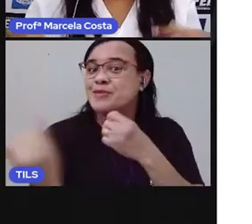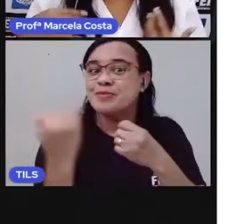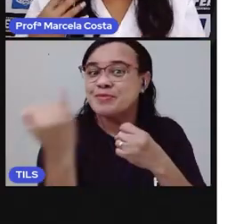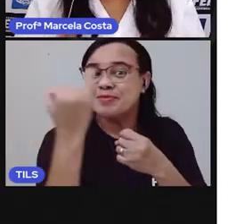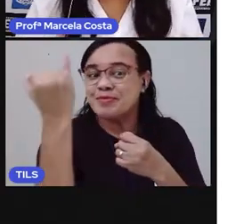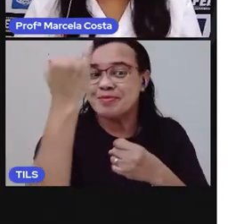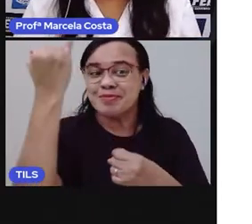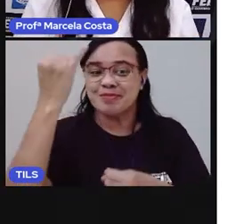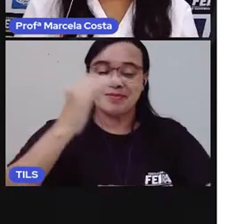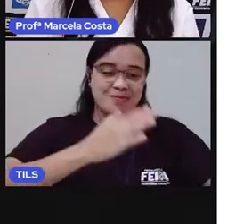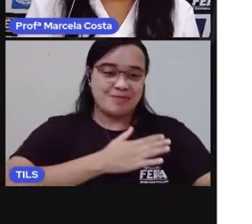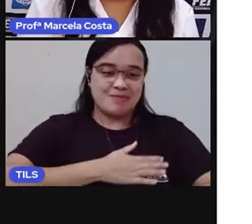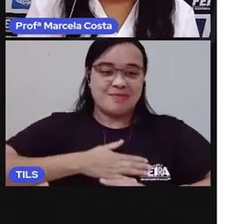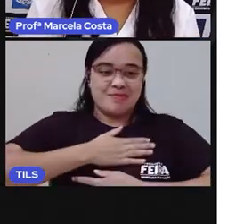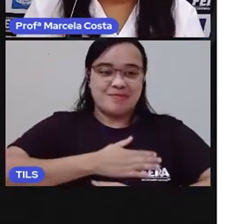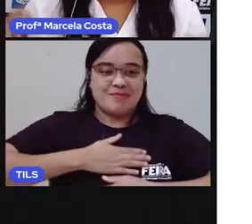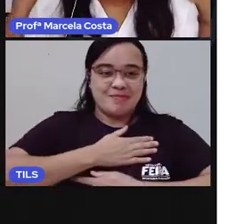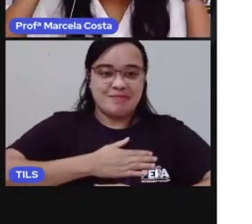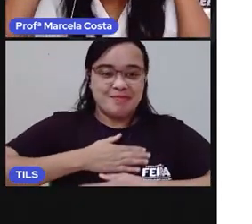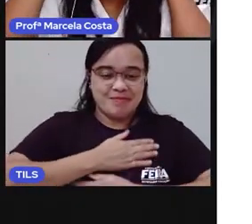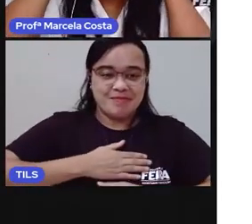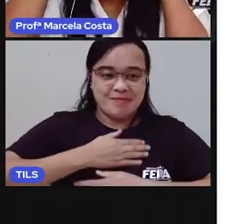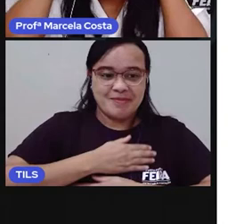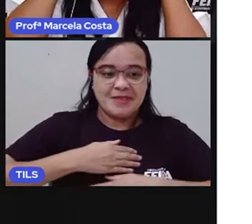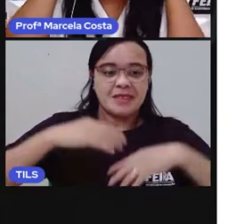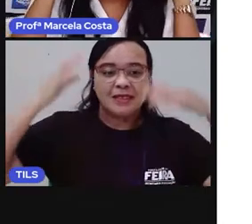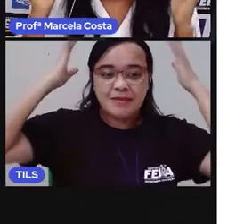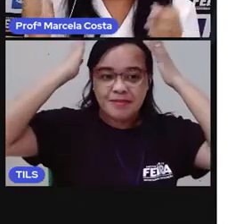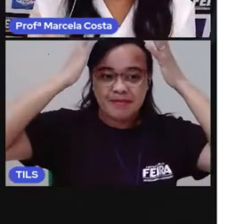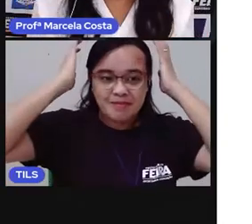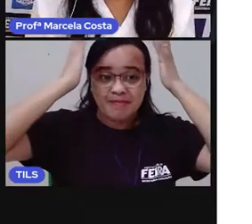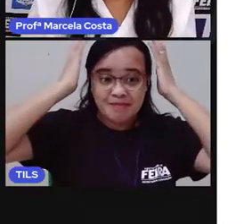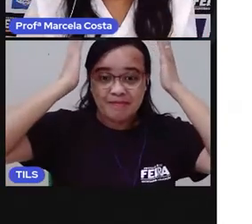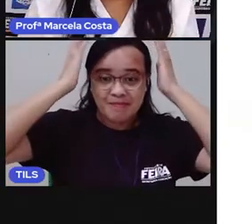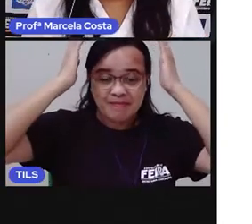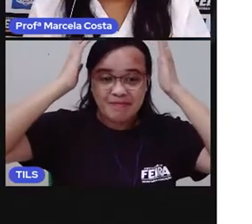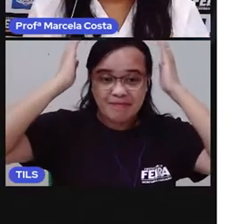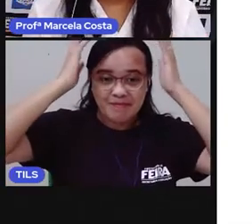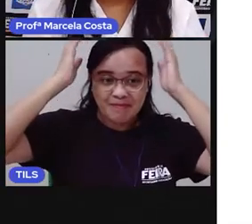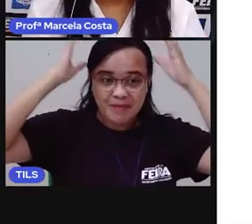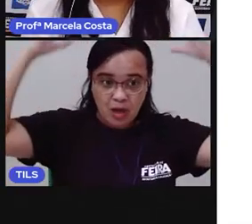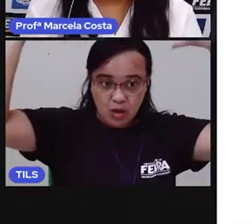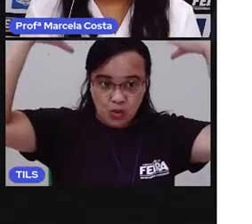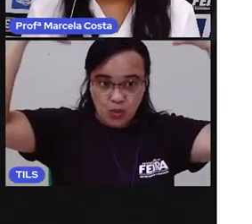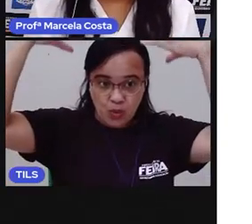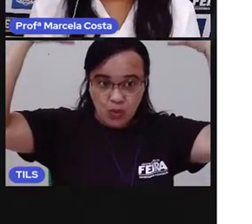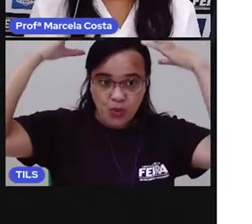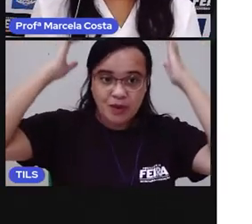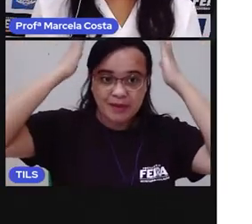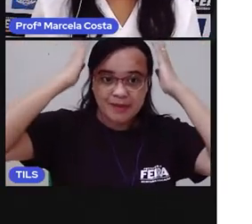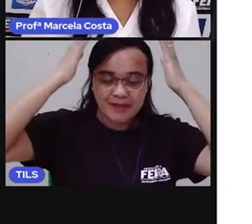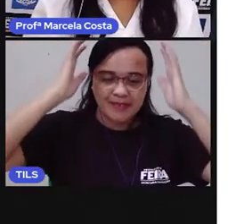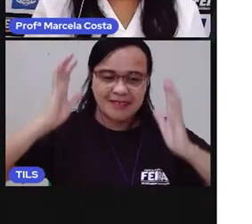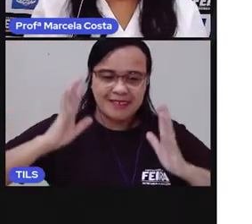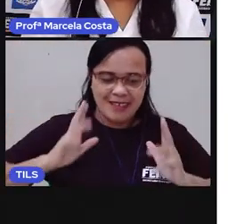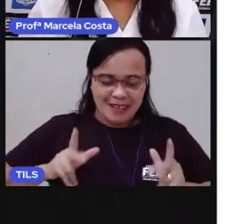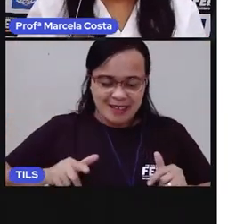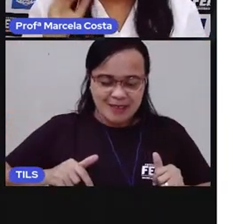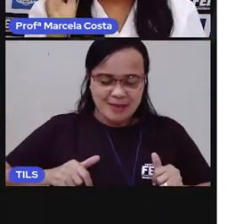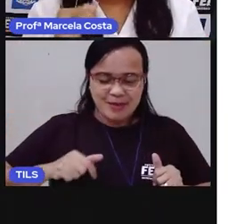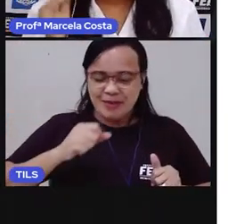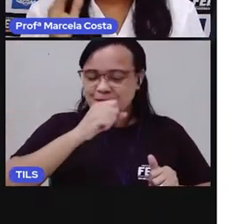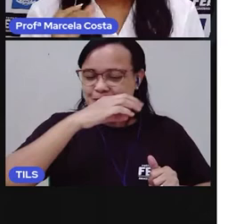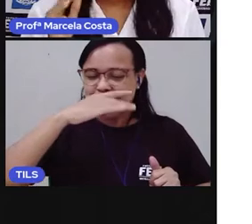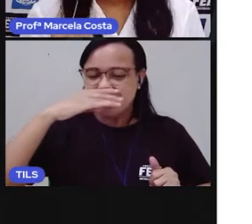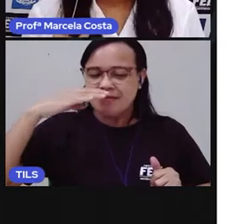banho. Se possível, durante o banho, lava também os cabelos para ficar bem limpinho e cheiroso, tá?